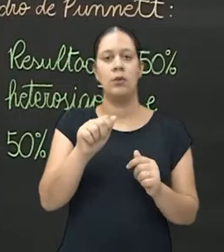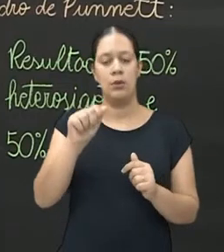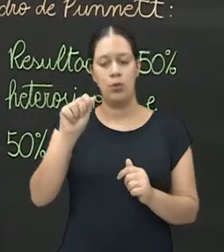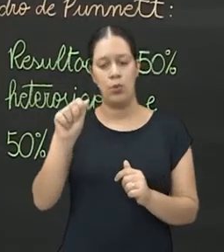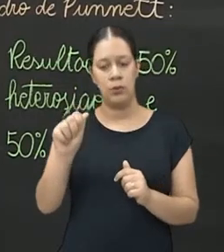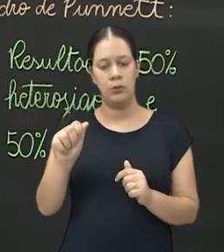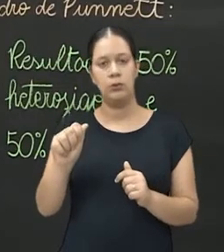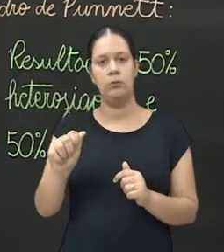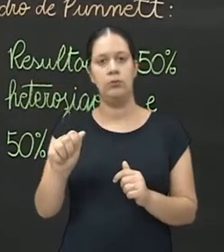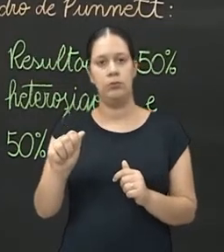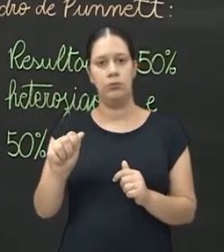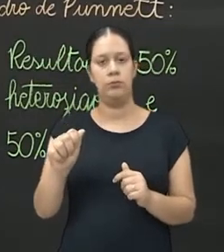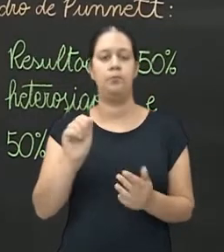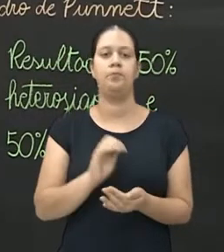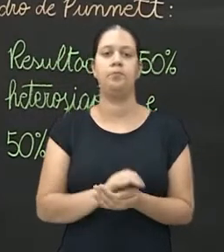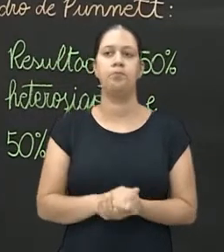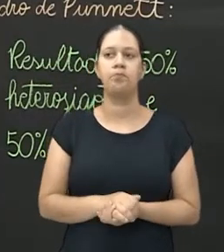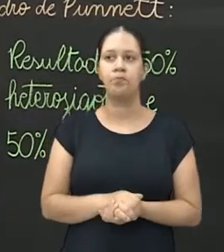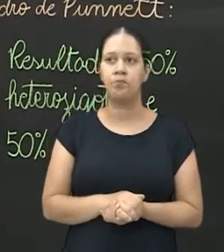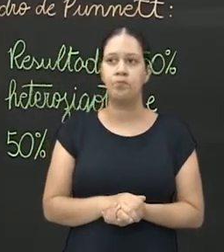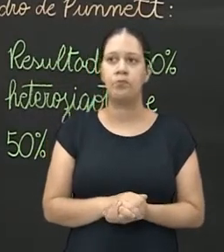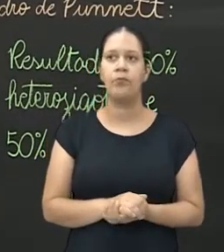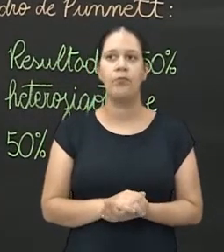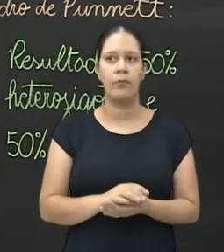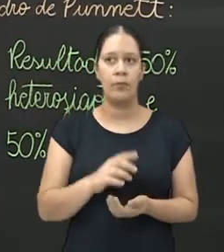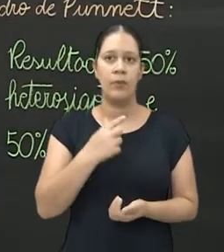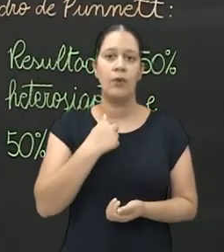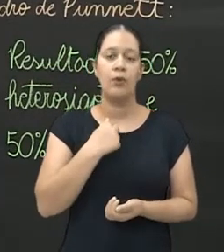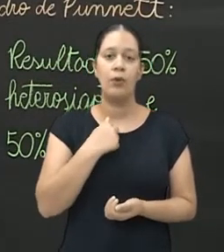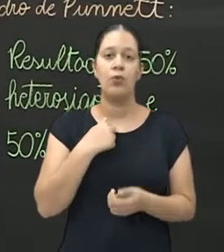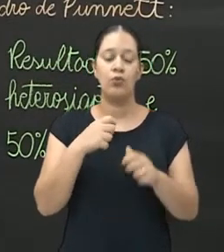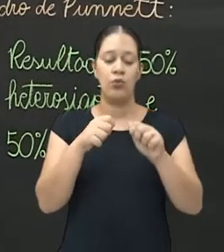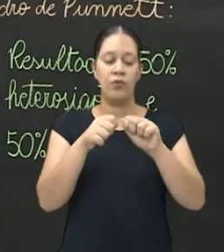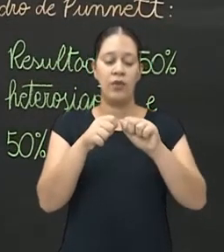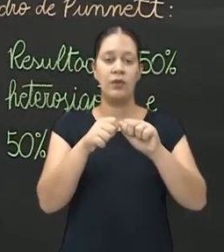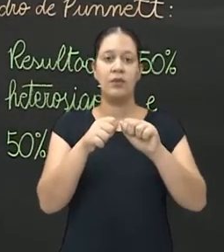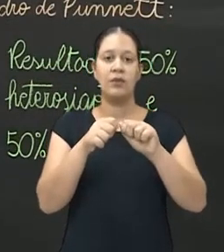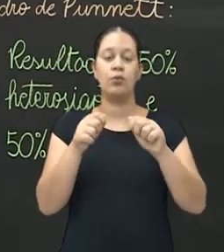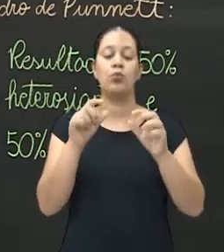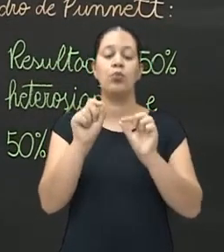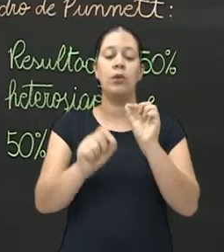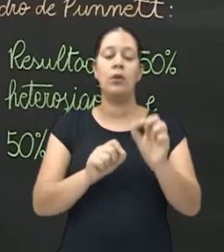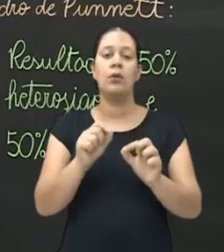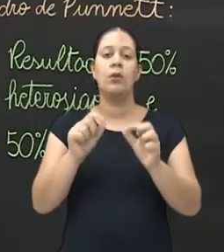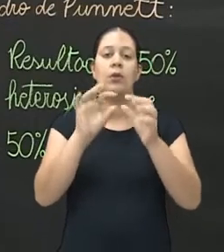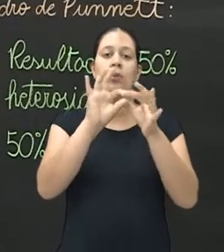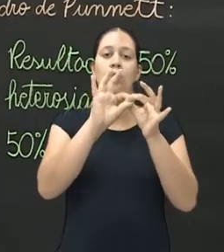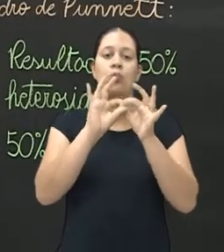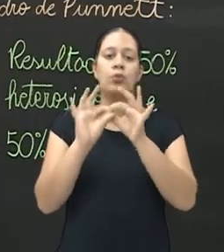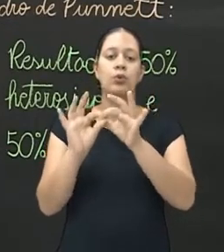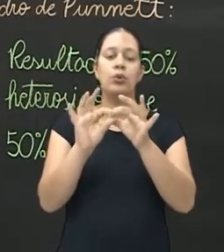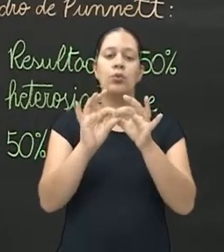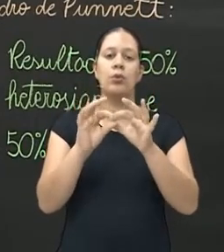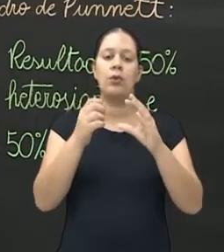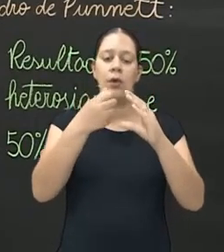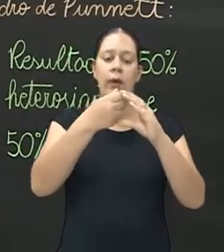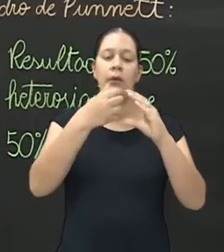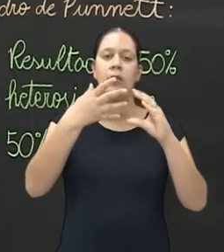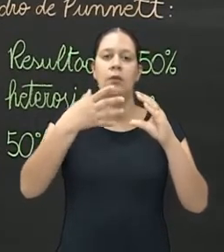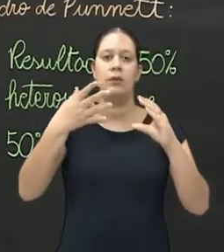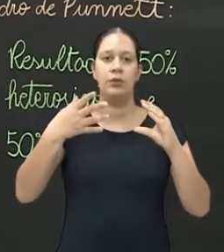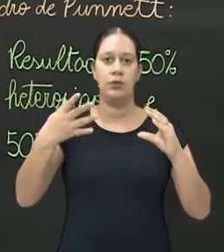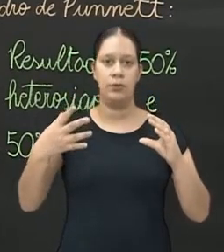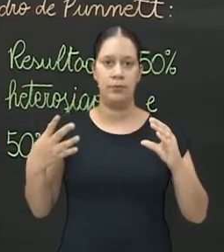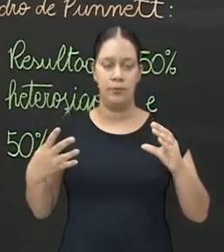azinho daqui com o azinho daqui. Repare, eu estou fazendo um cruzamento. Eu estou unindo as características de um com o